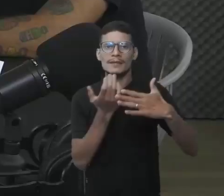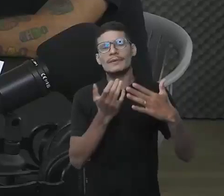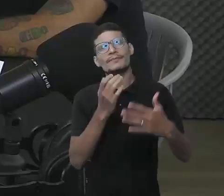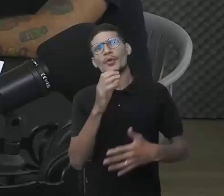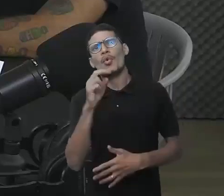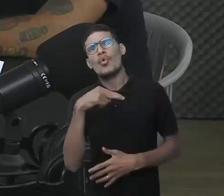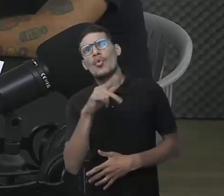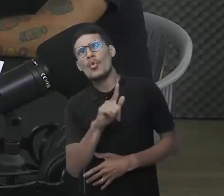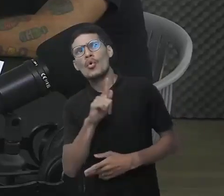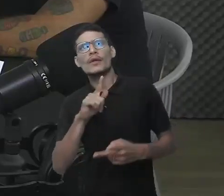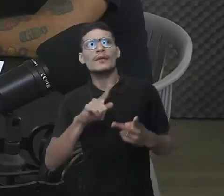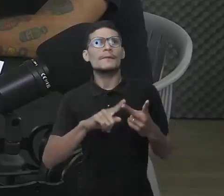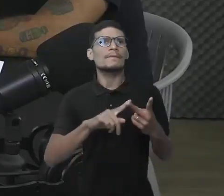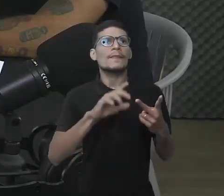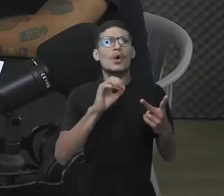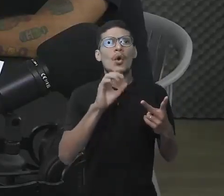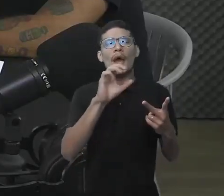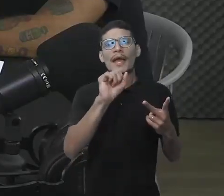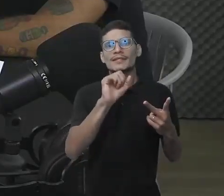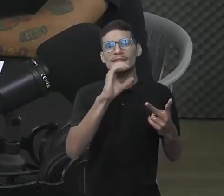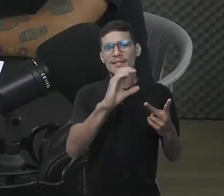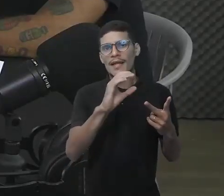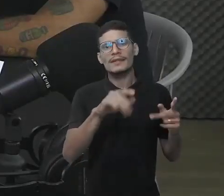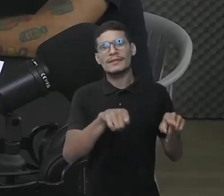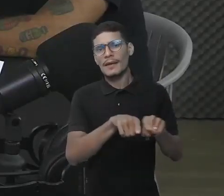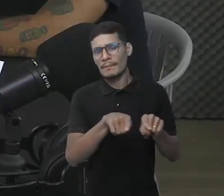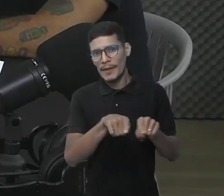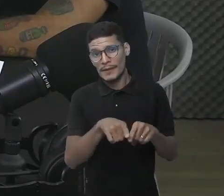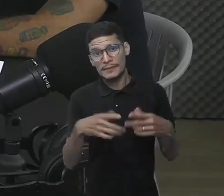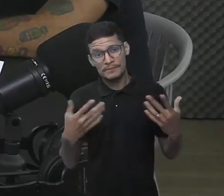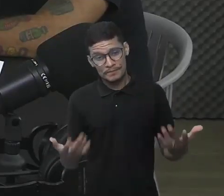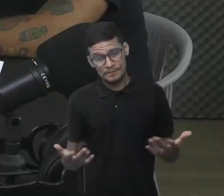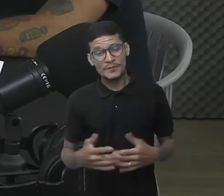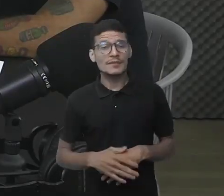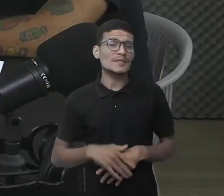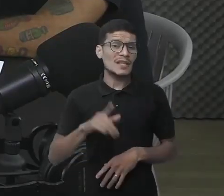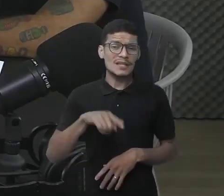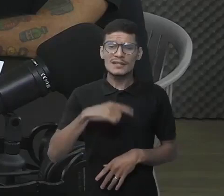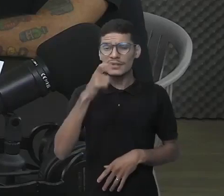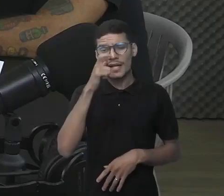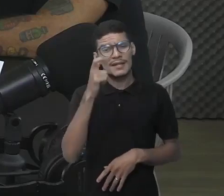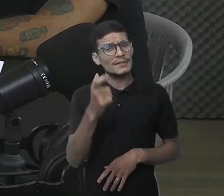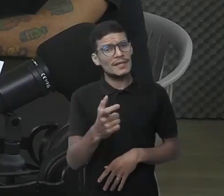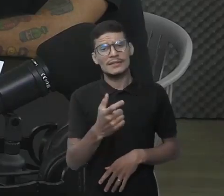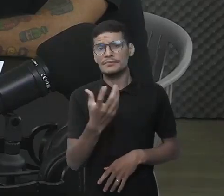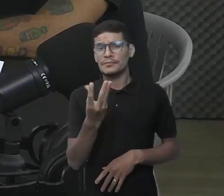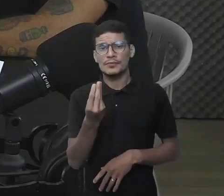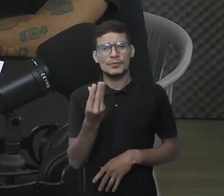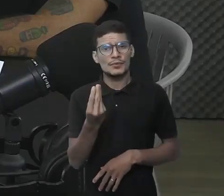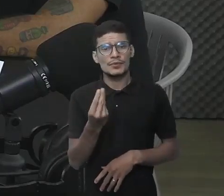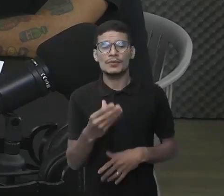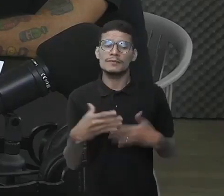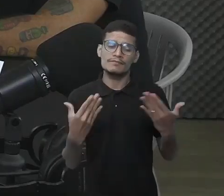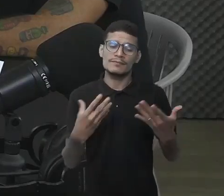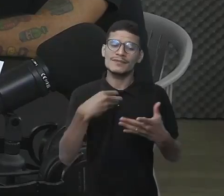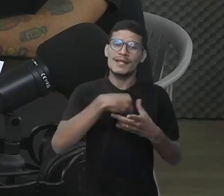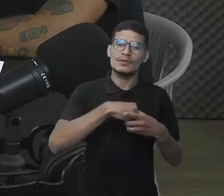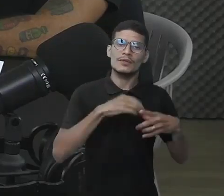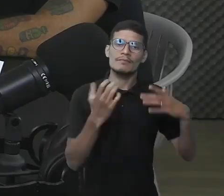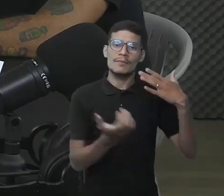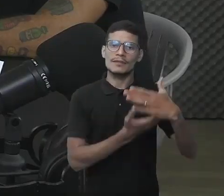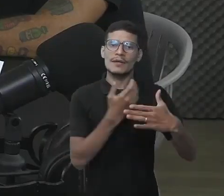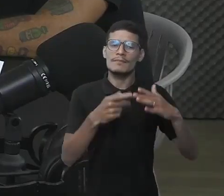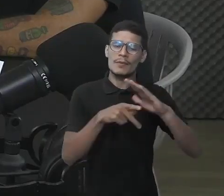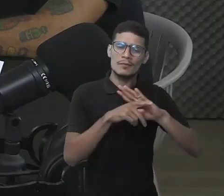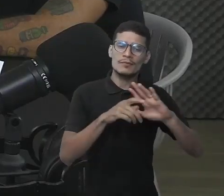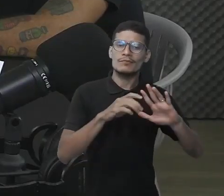ou OSC, como hoje estão falando. Então era muito interessante, nessas organizações da sociedade